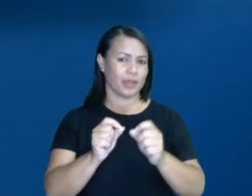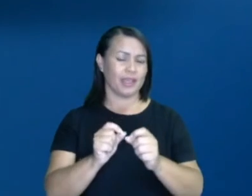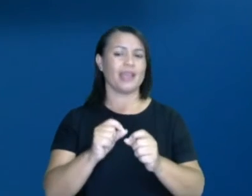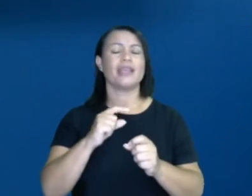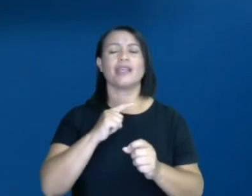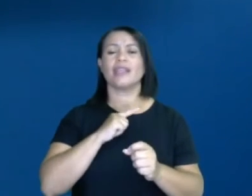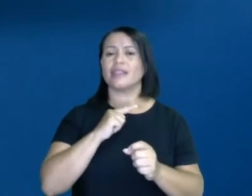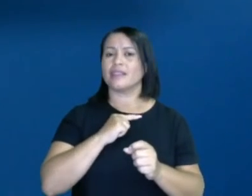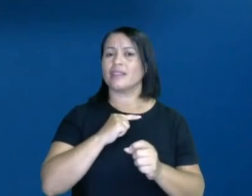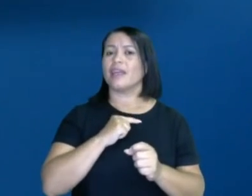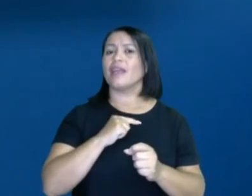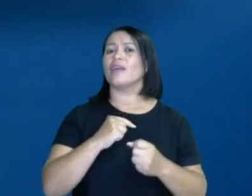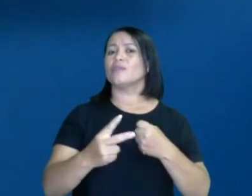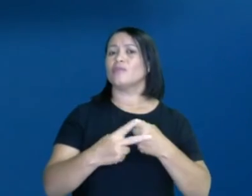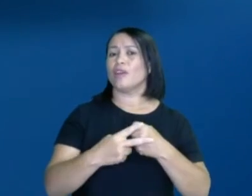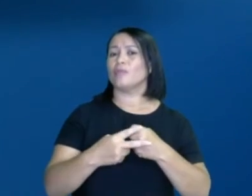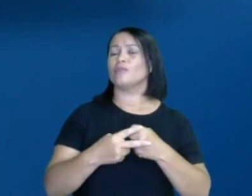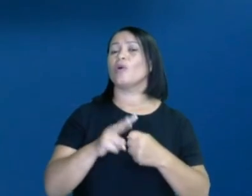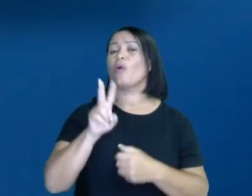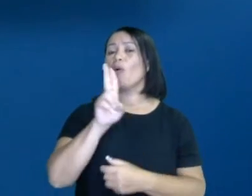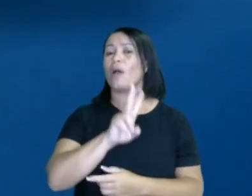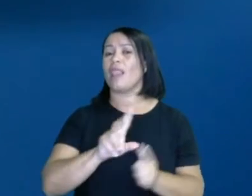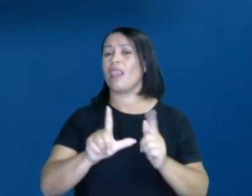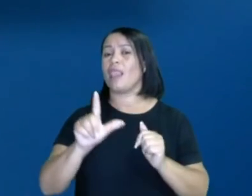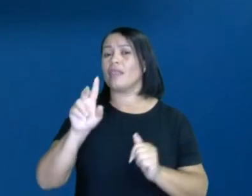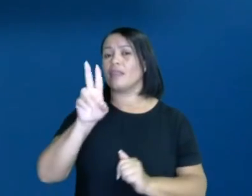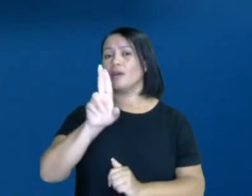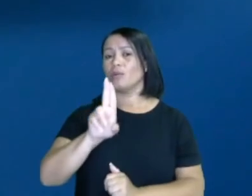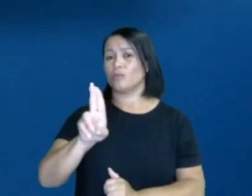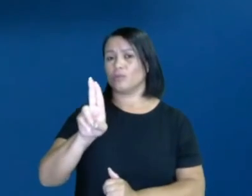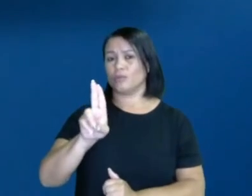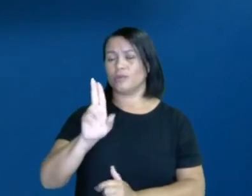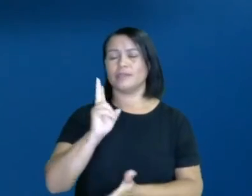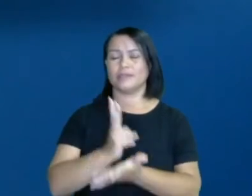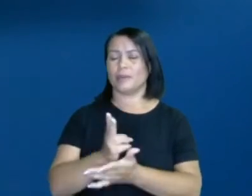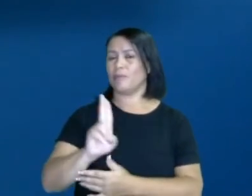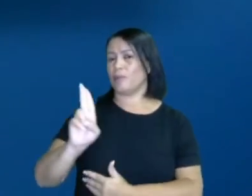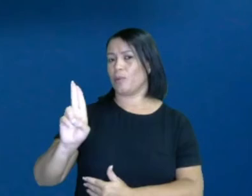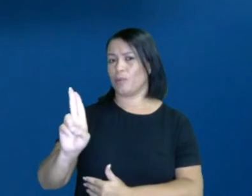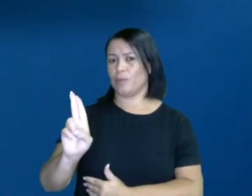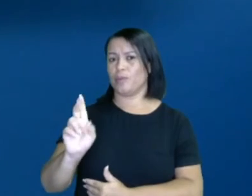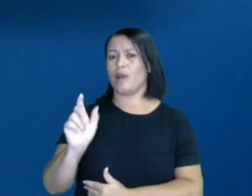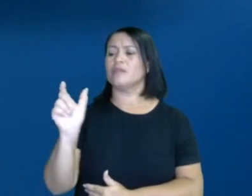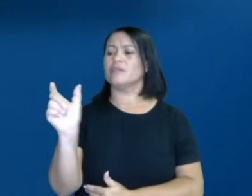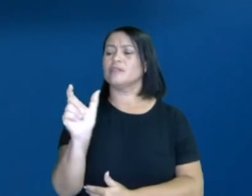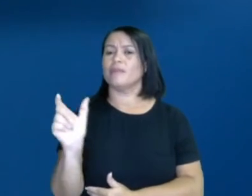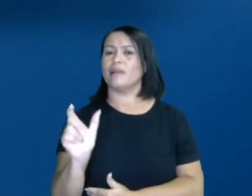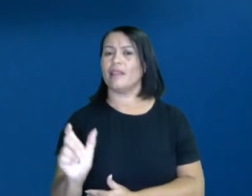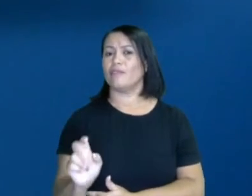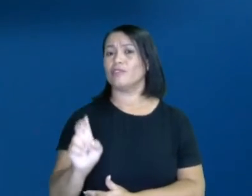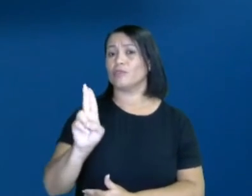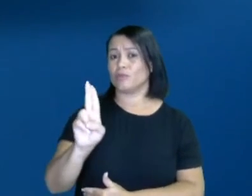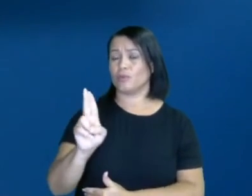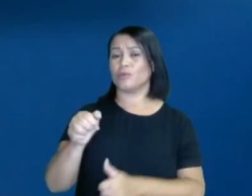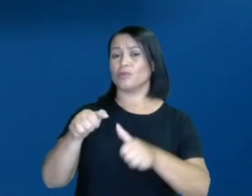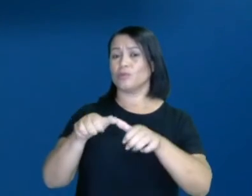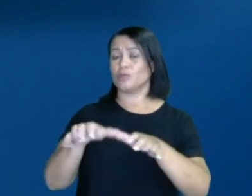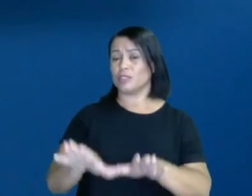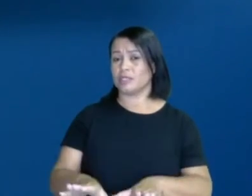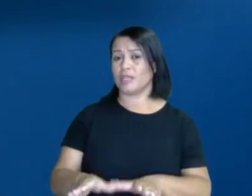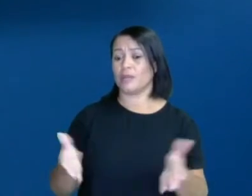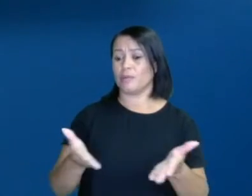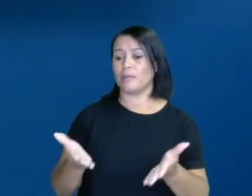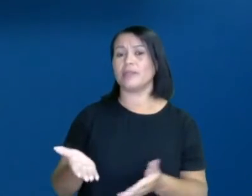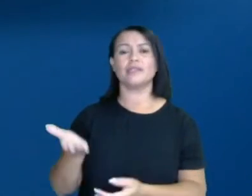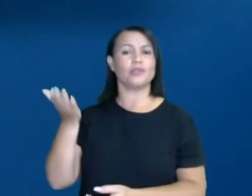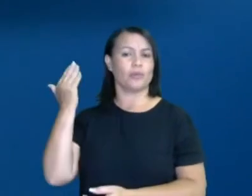conjuga com o, certo? Essa é a conjugação do verbo estar no presente e no pretérito,